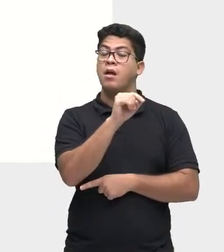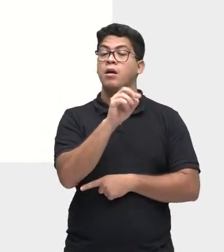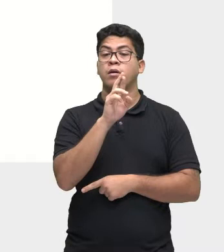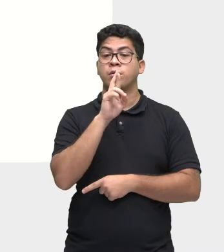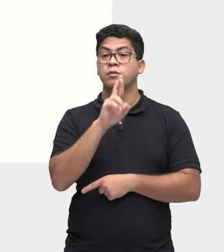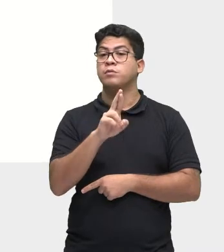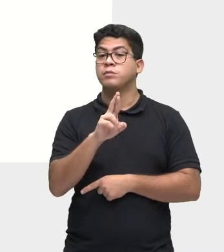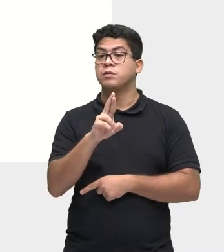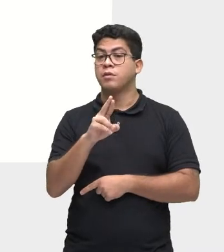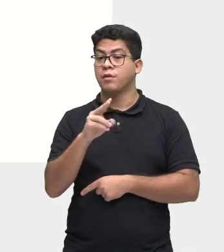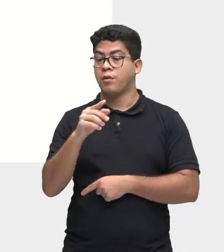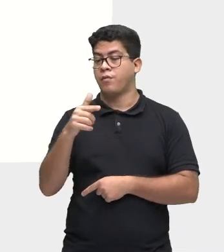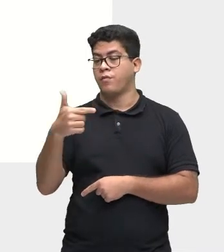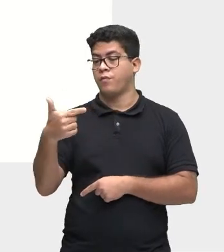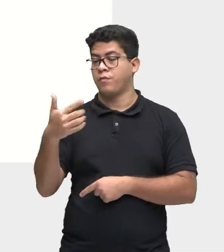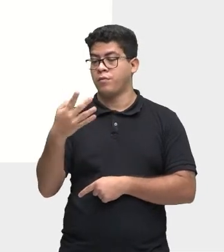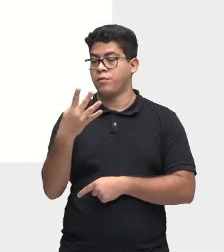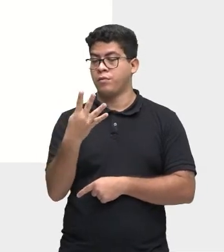24.000.